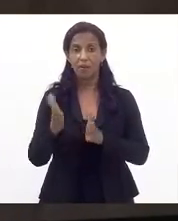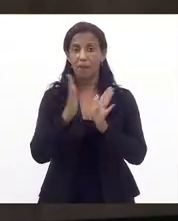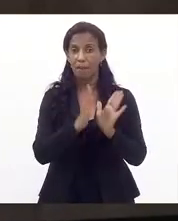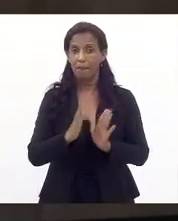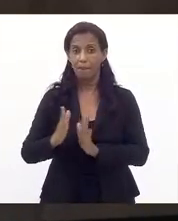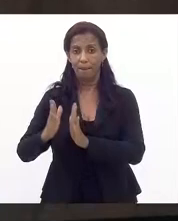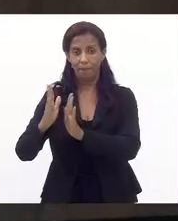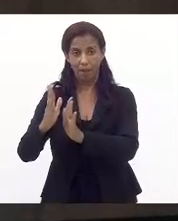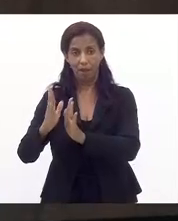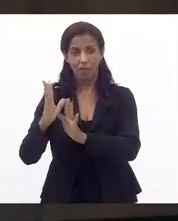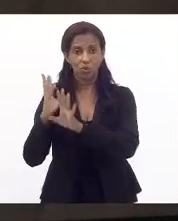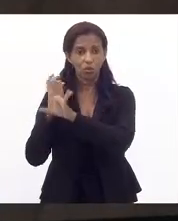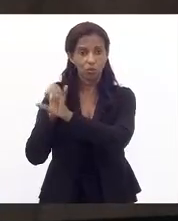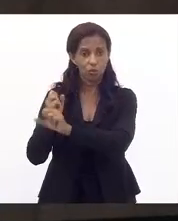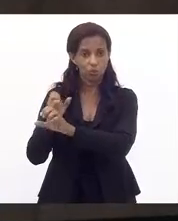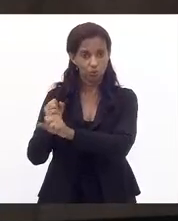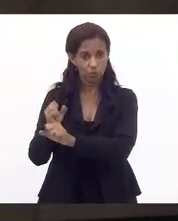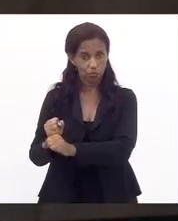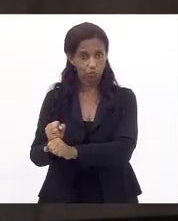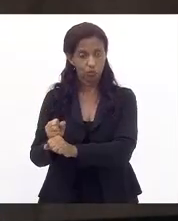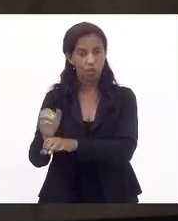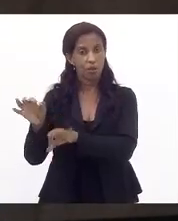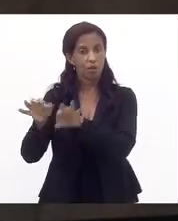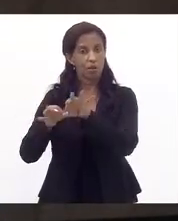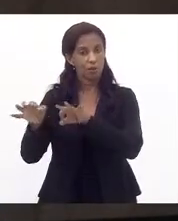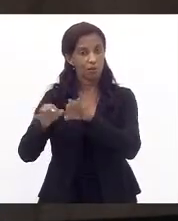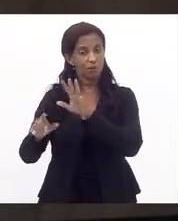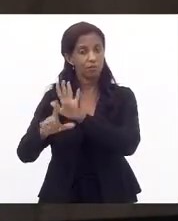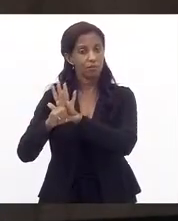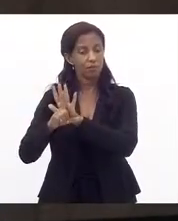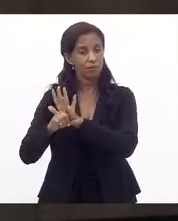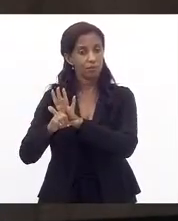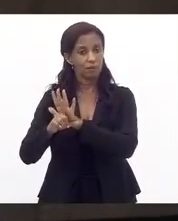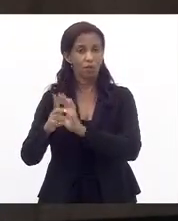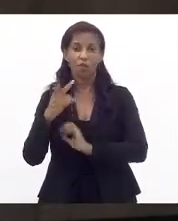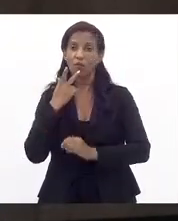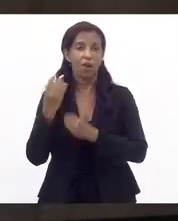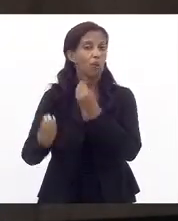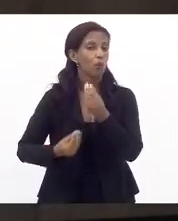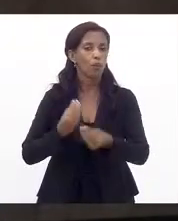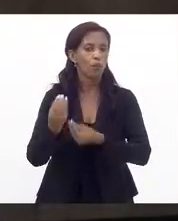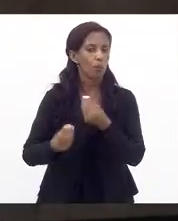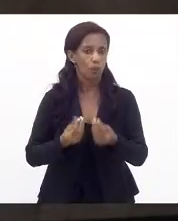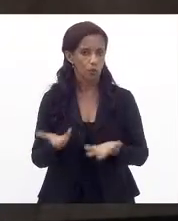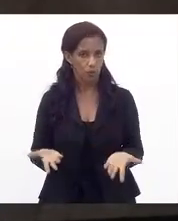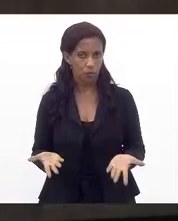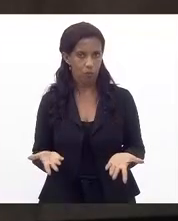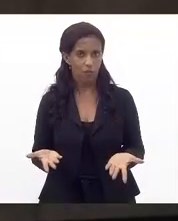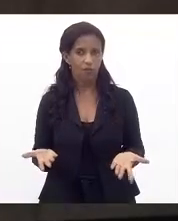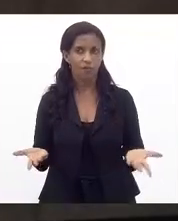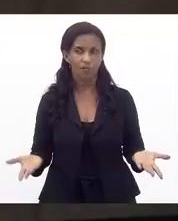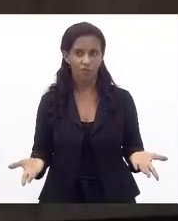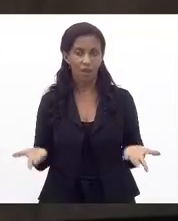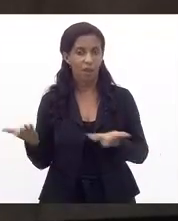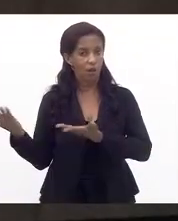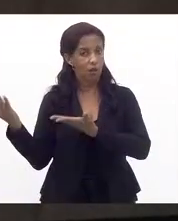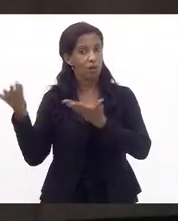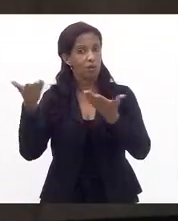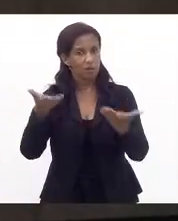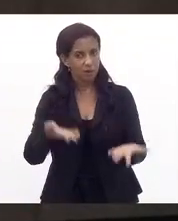parte integrará o cálculo dos proventos na forma da Lei não disse como agora a intenção é justamente